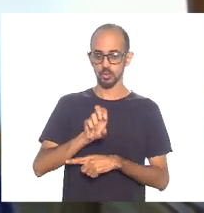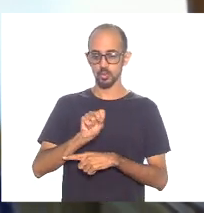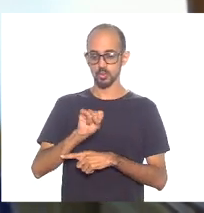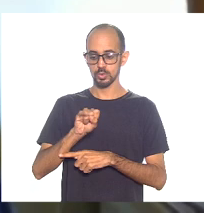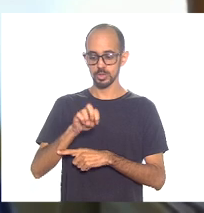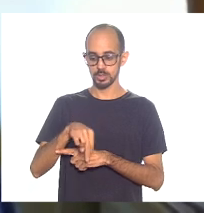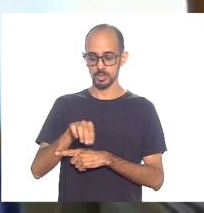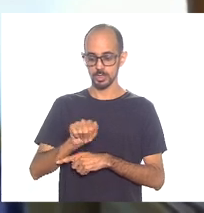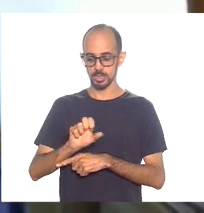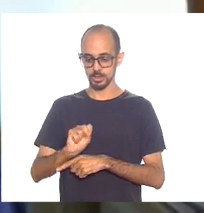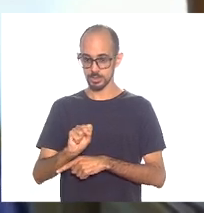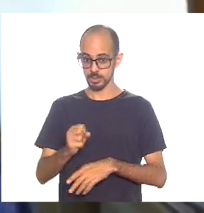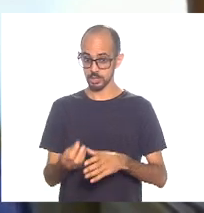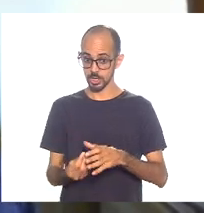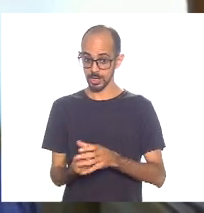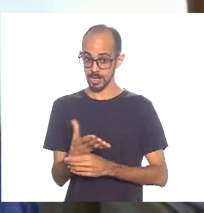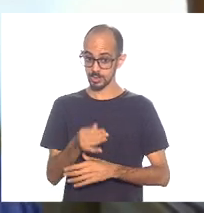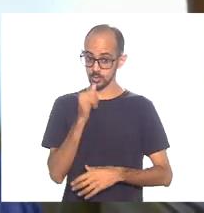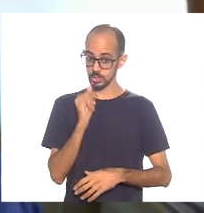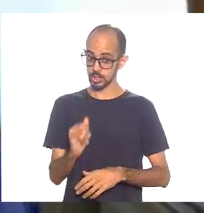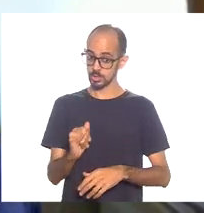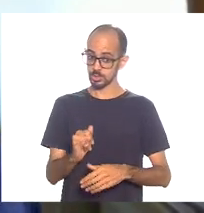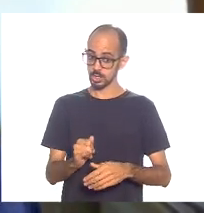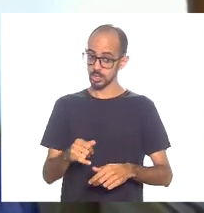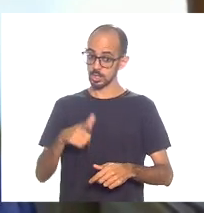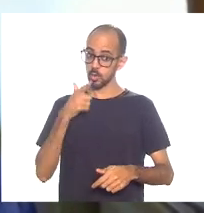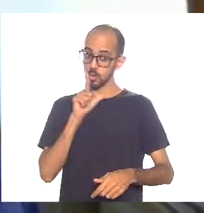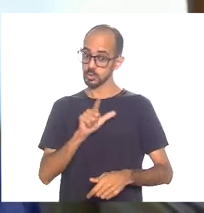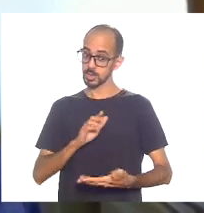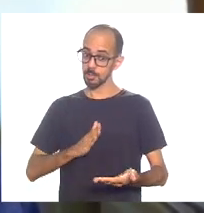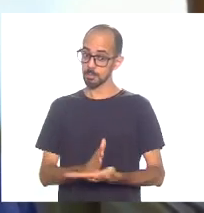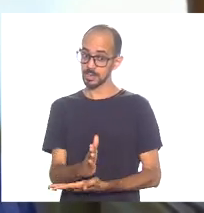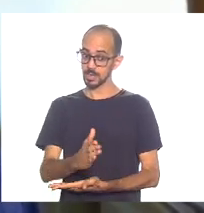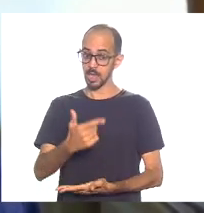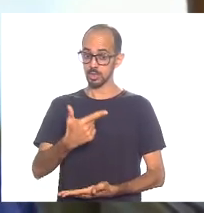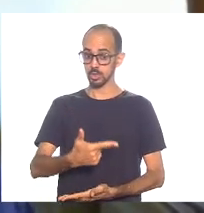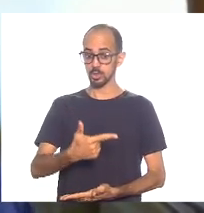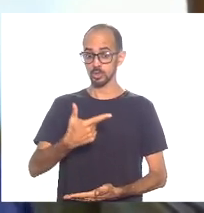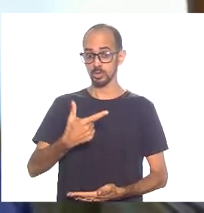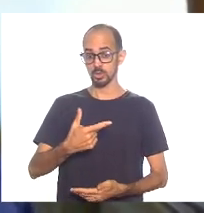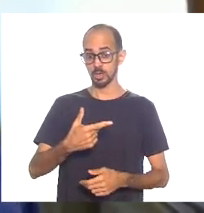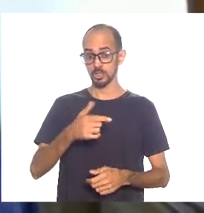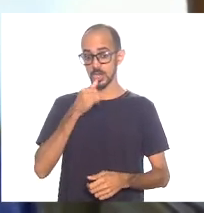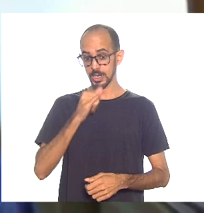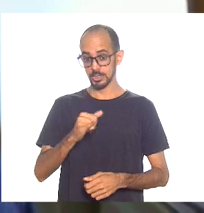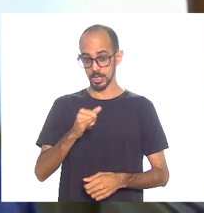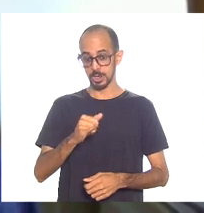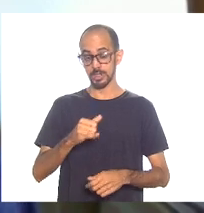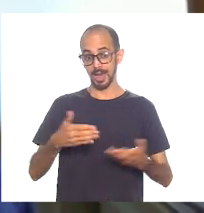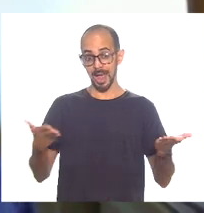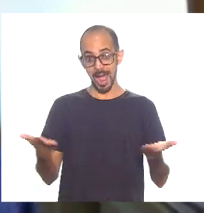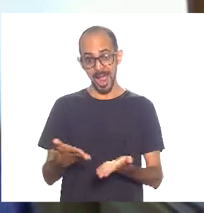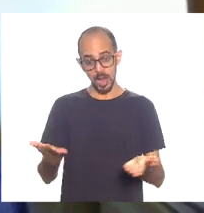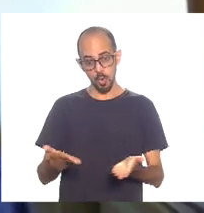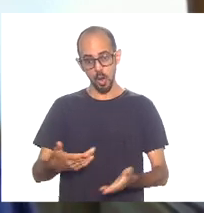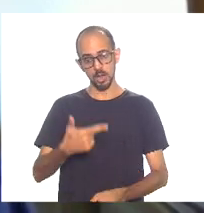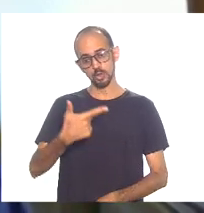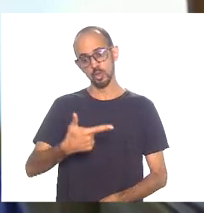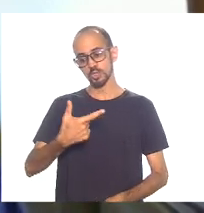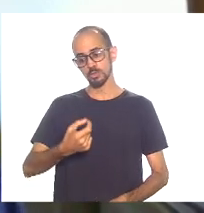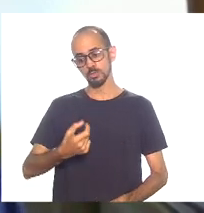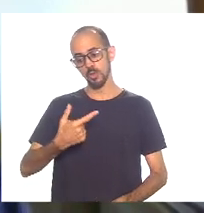geração de energia, vencedoras de leilão de energia elétrica agora em